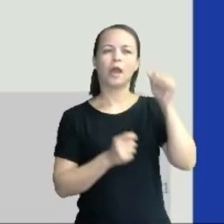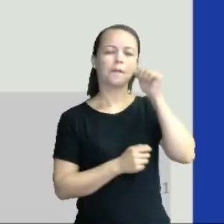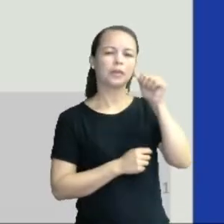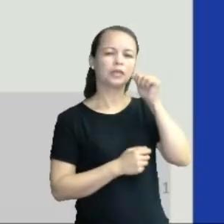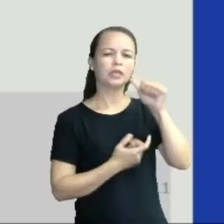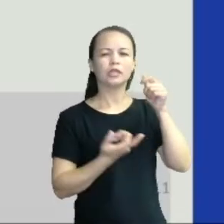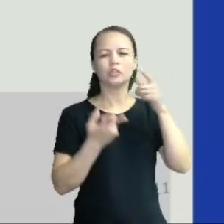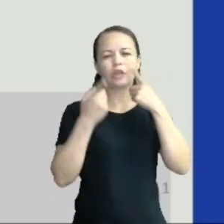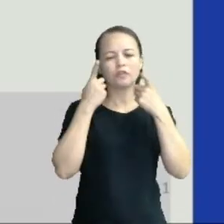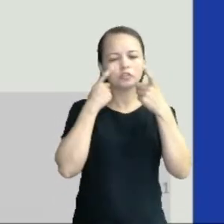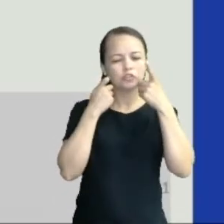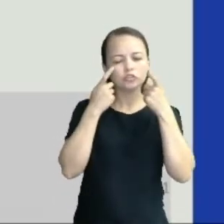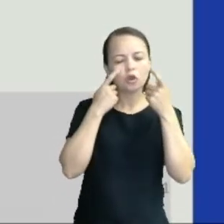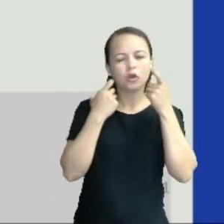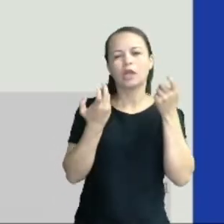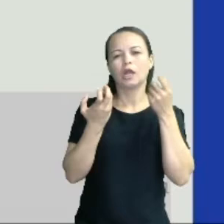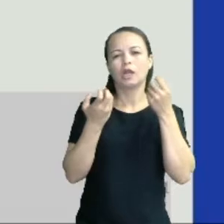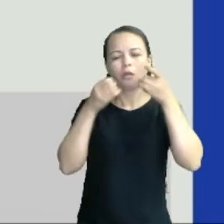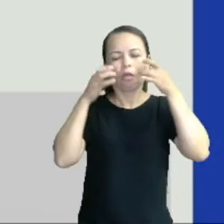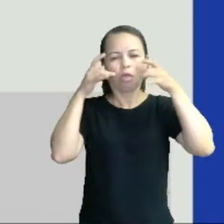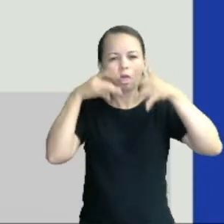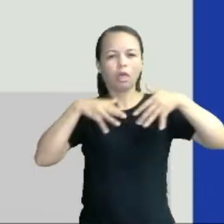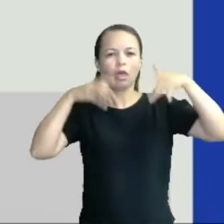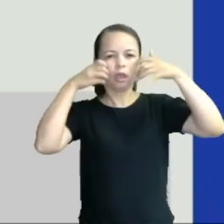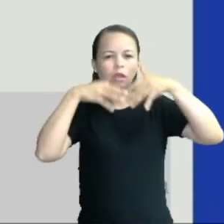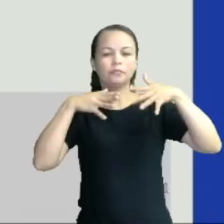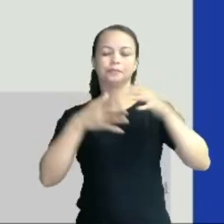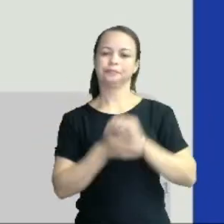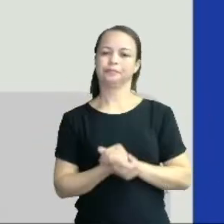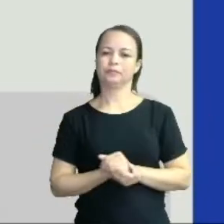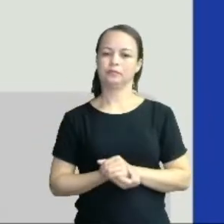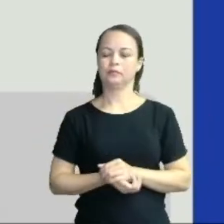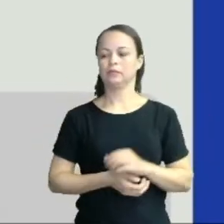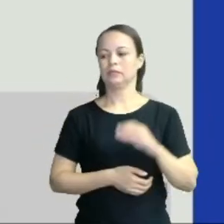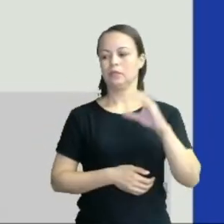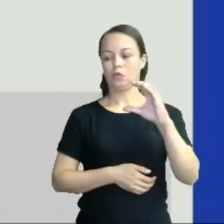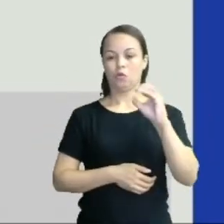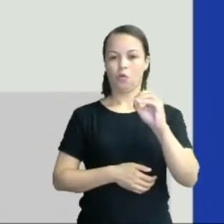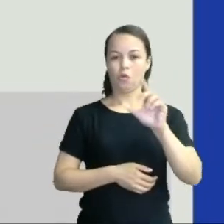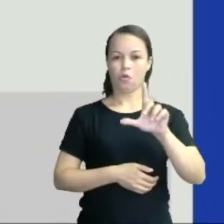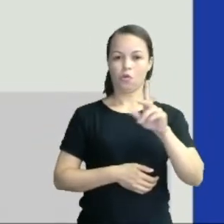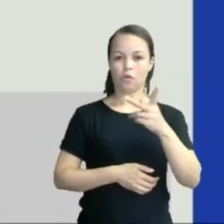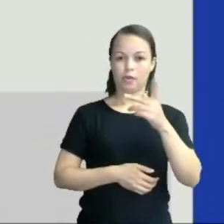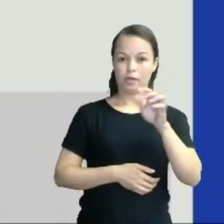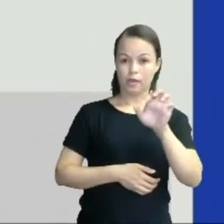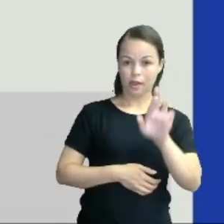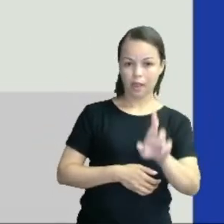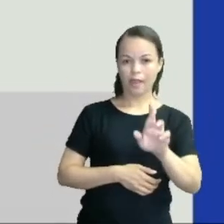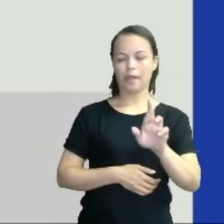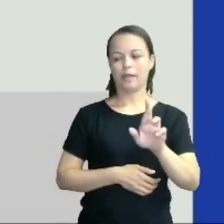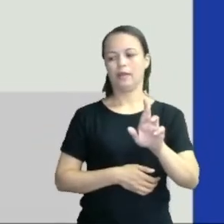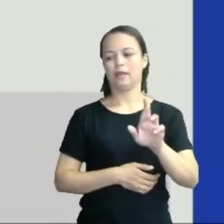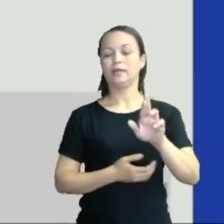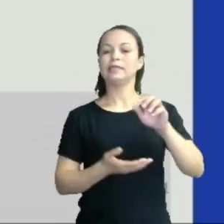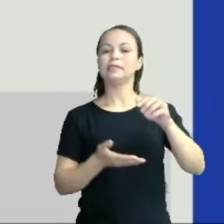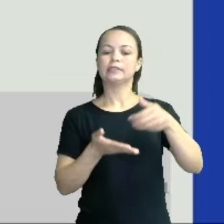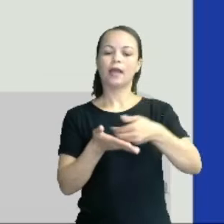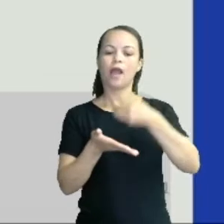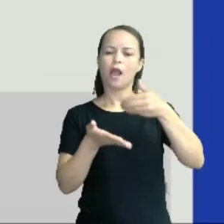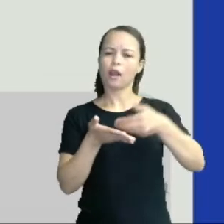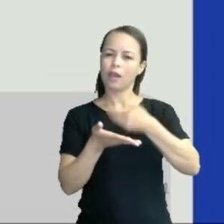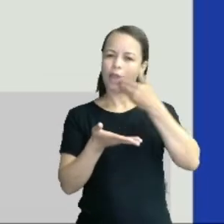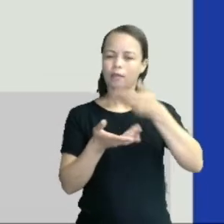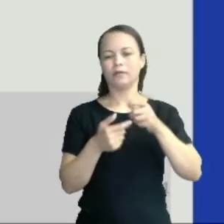em choro, ela estava chorando, né? Em pranto. Colher e colher. Colher quer dizer